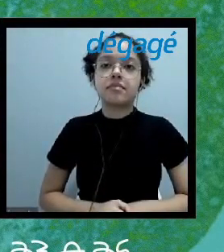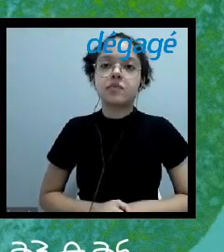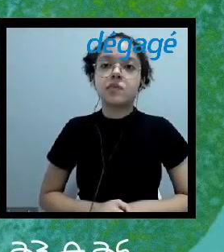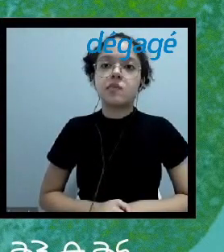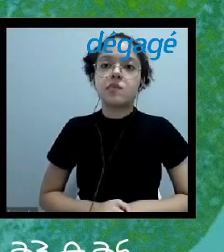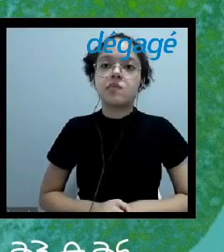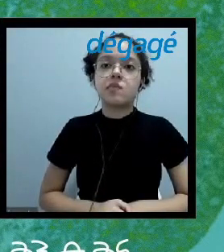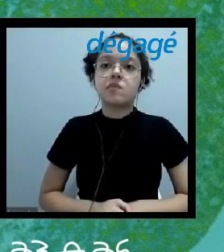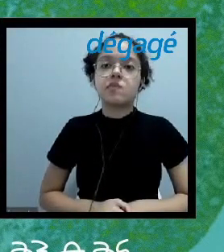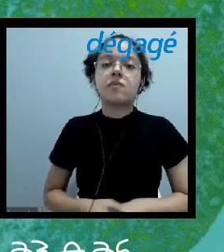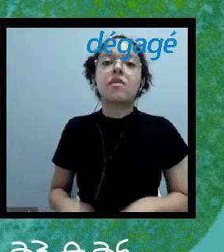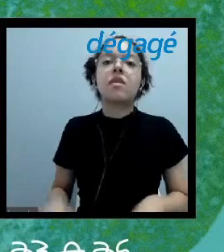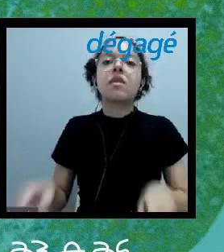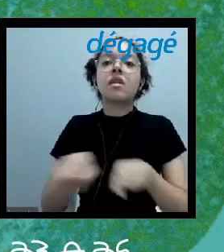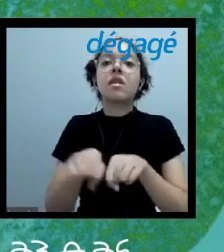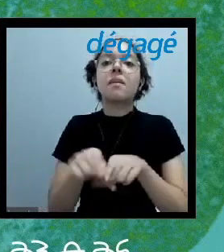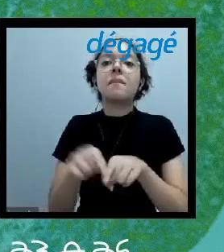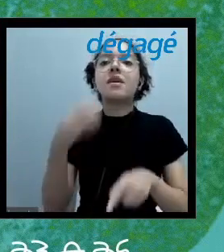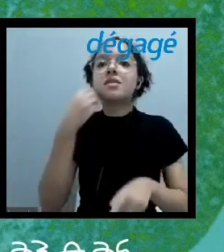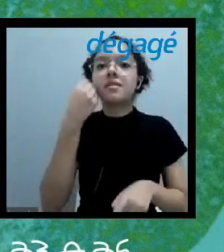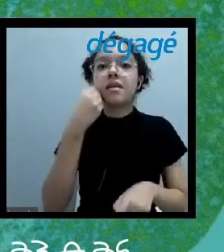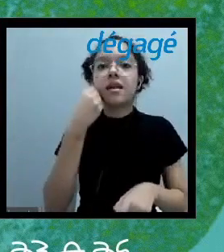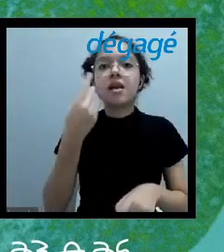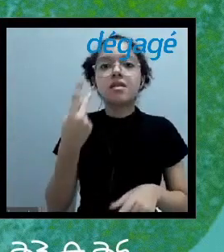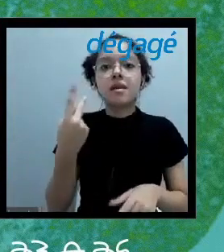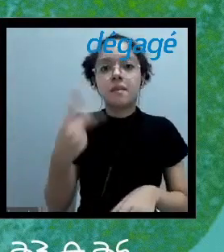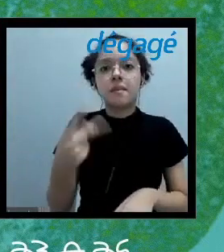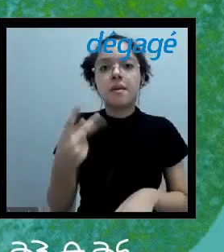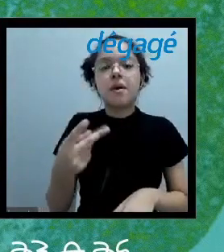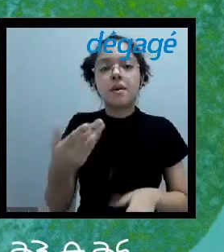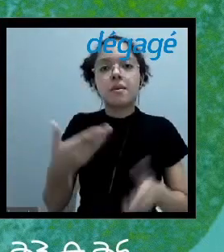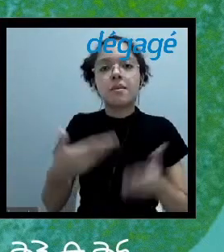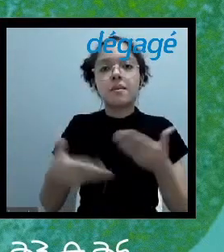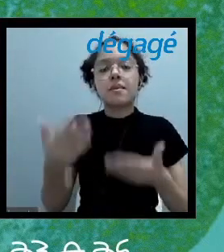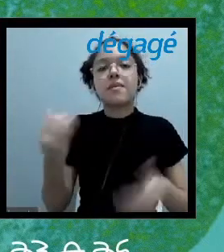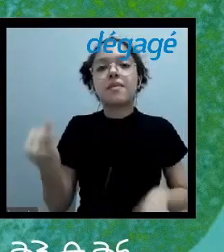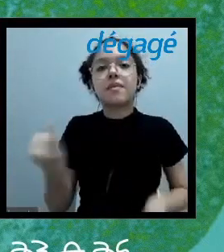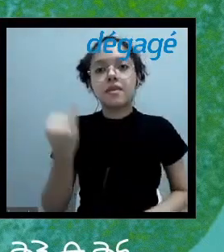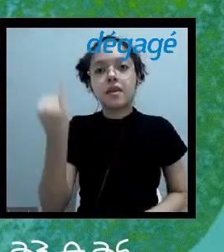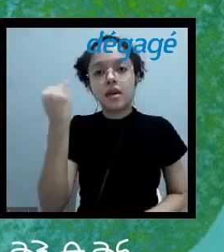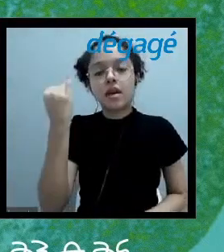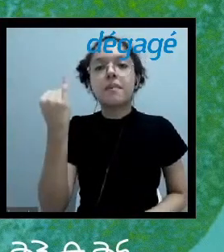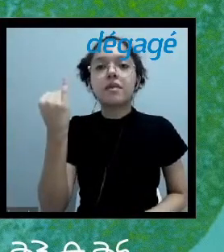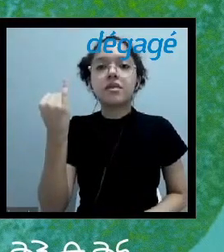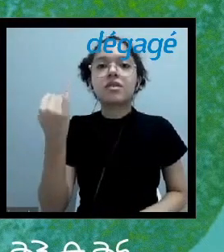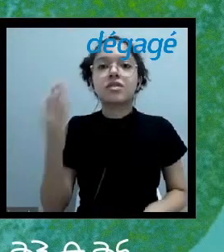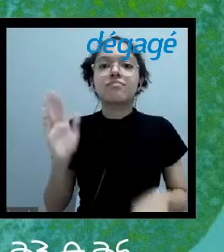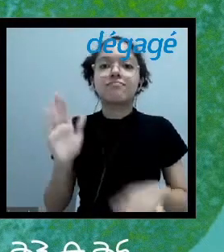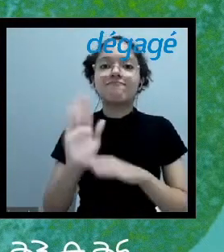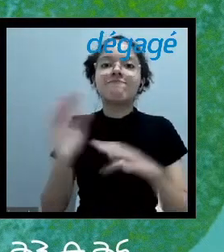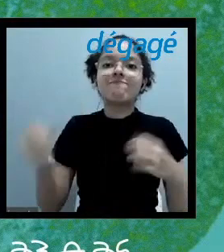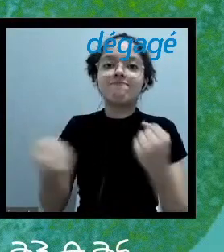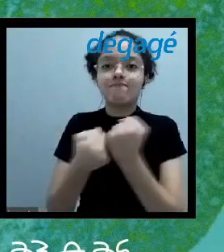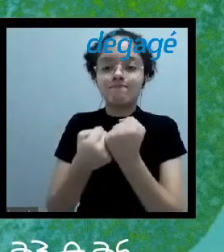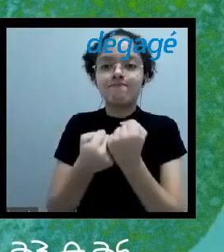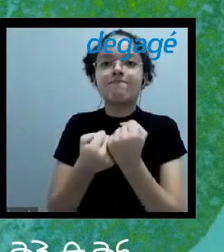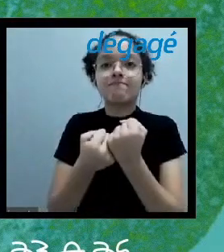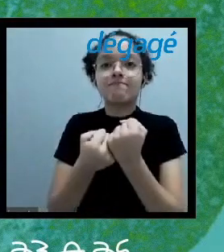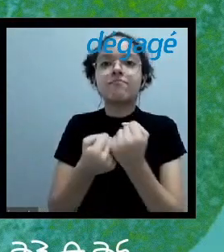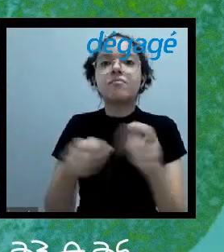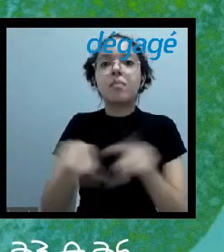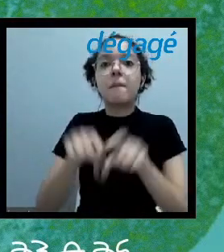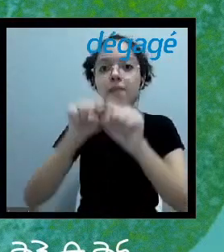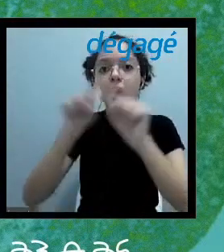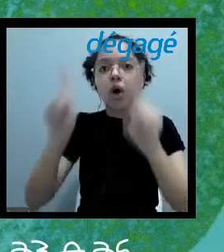Assim. Então é muito importante acolher todas essas pessoas, né, com uma rede de